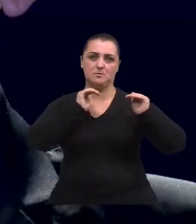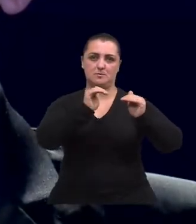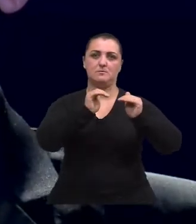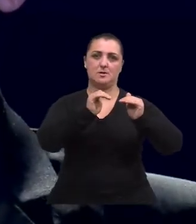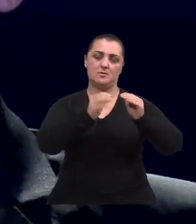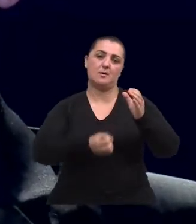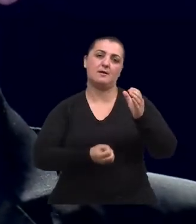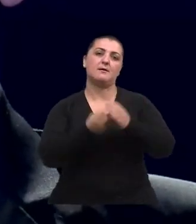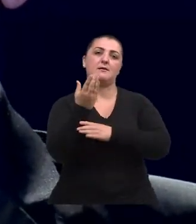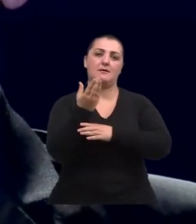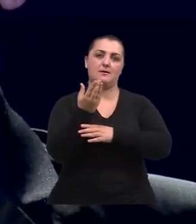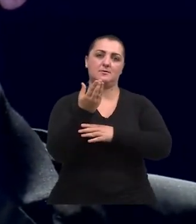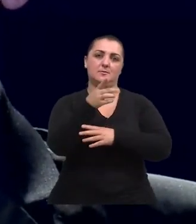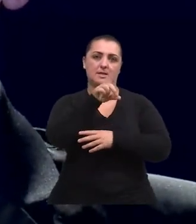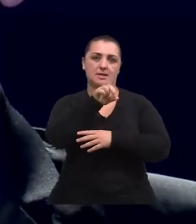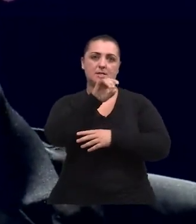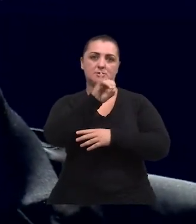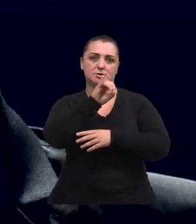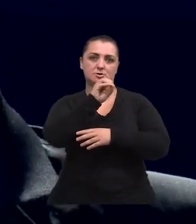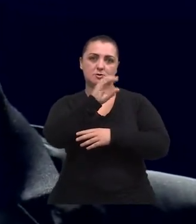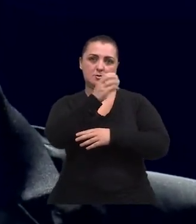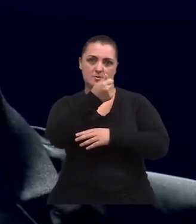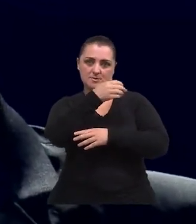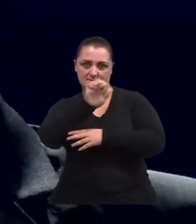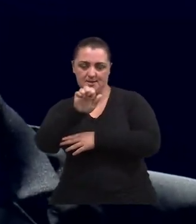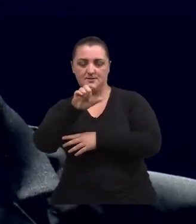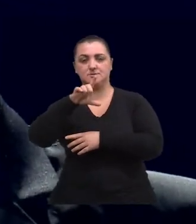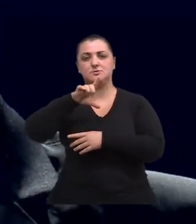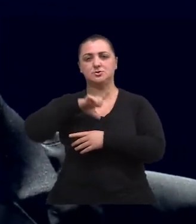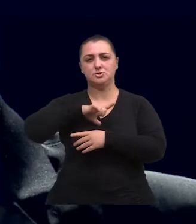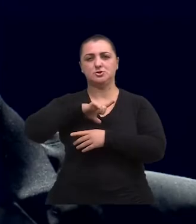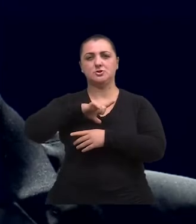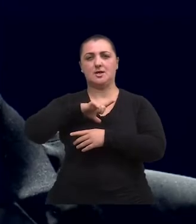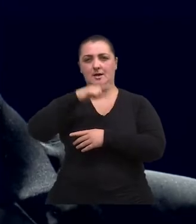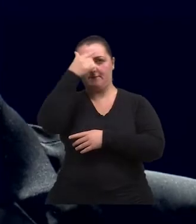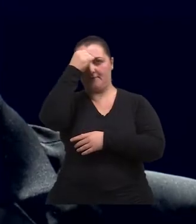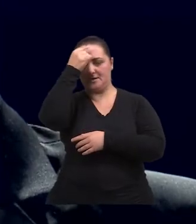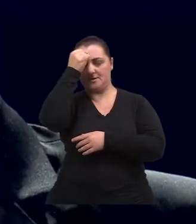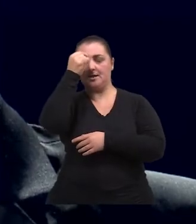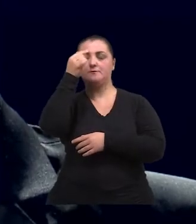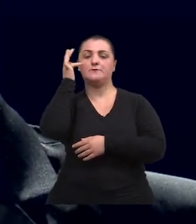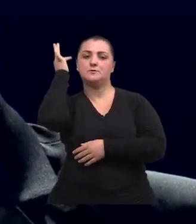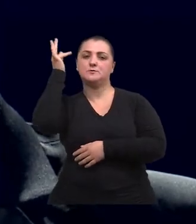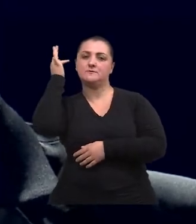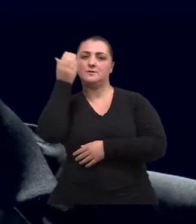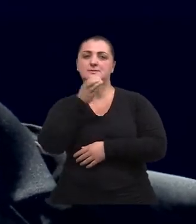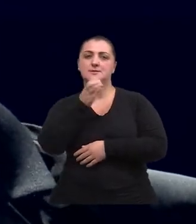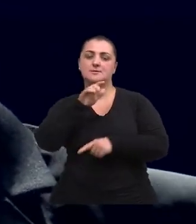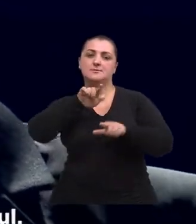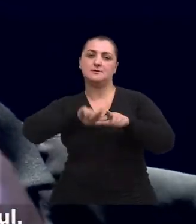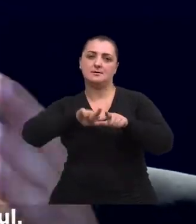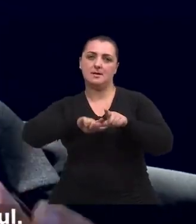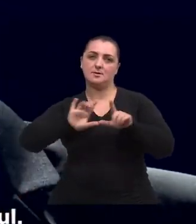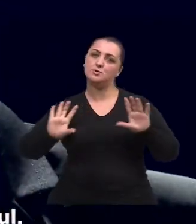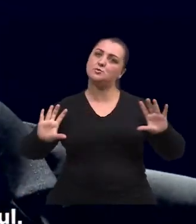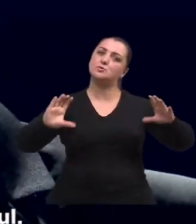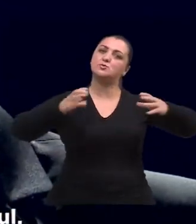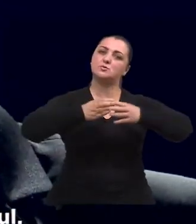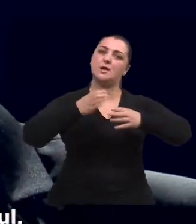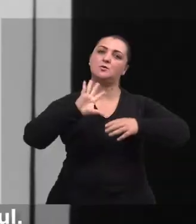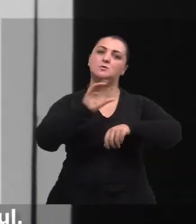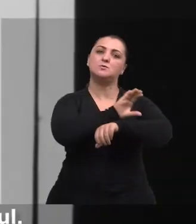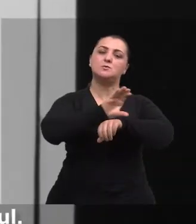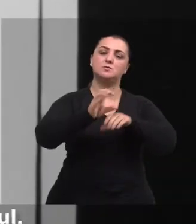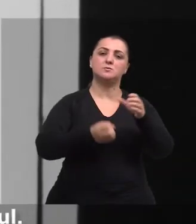superior criado pela Diocese, tinha a Faculdade de Filosofia, Ciências e Letras. Juntaram